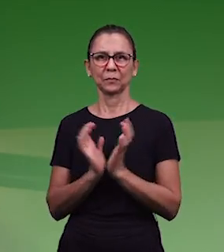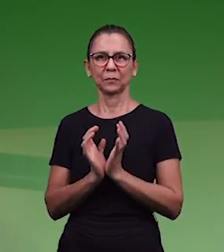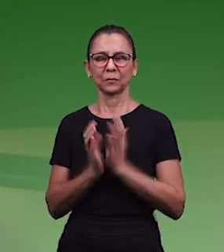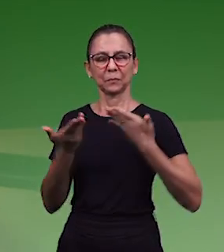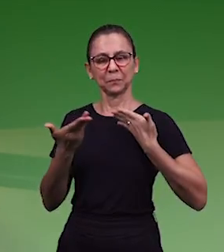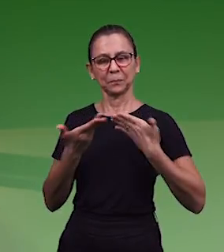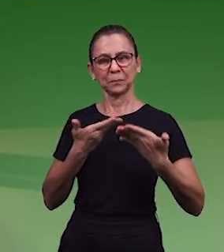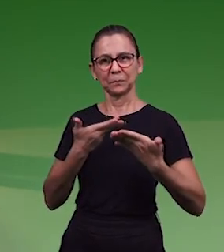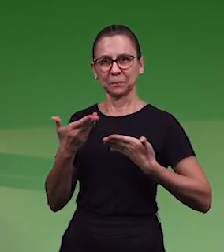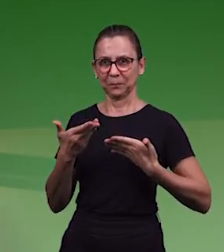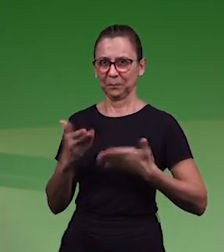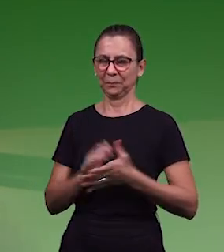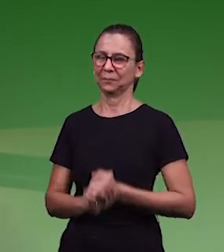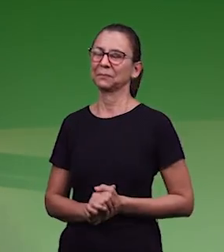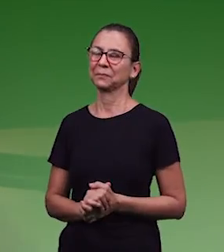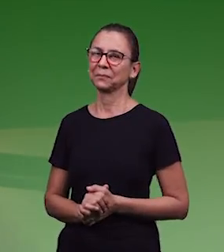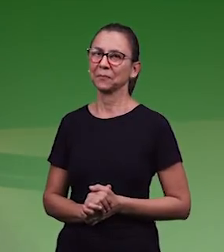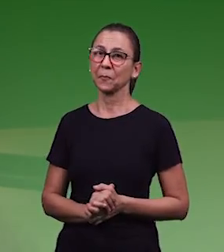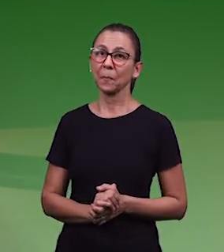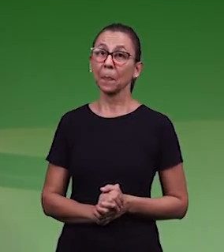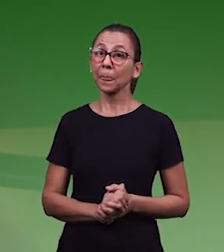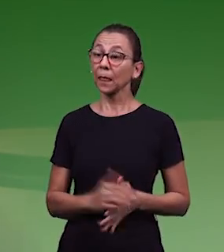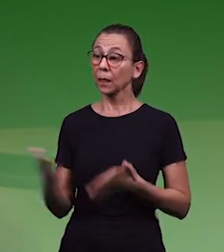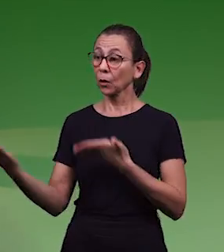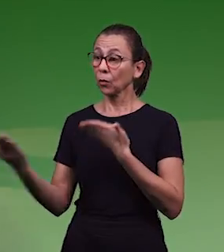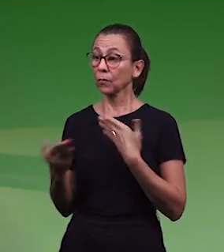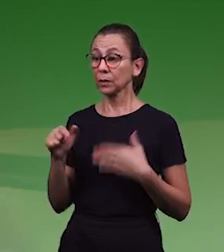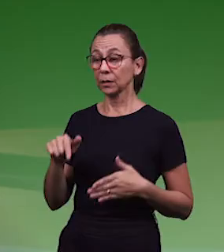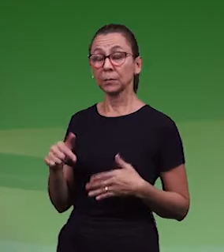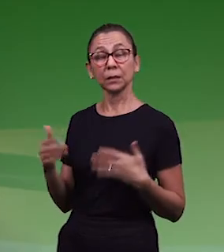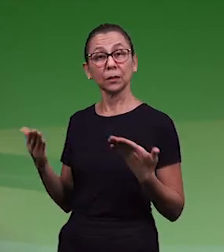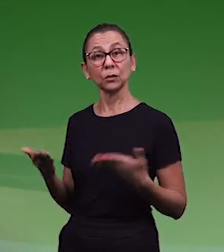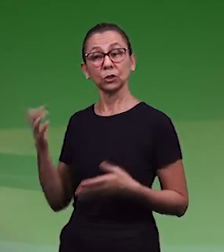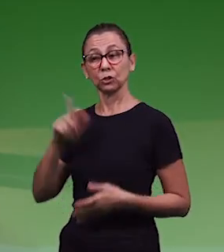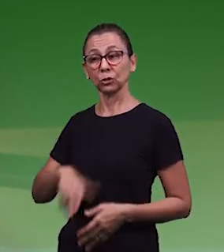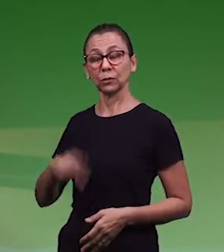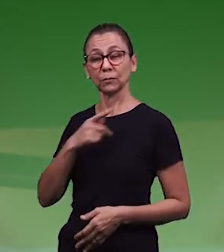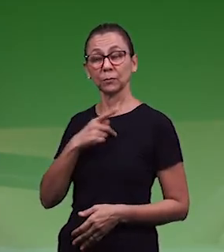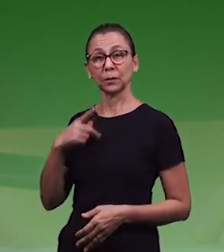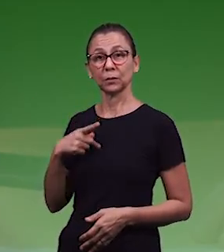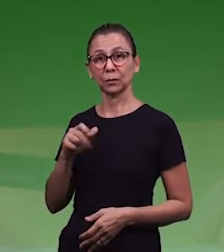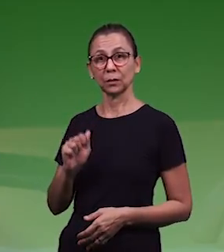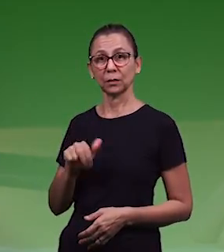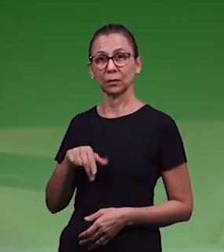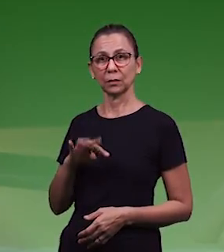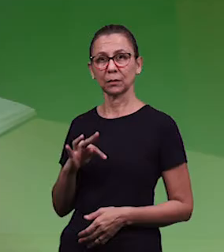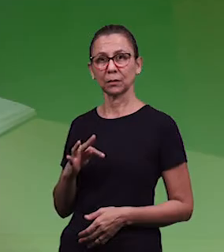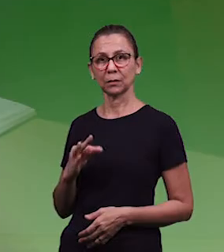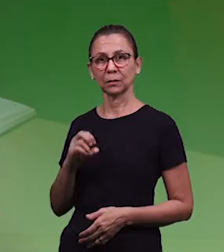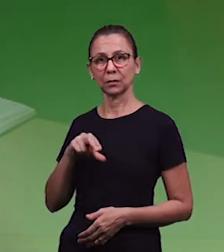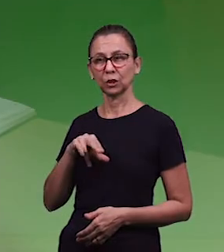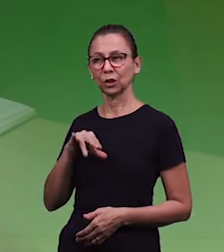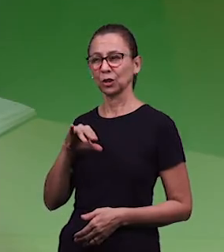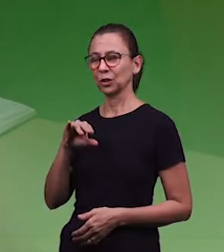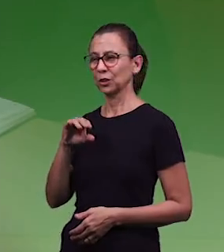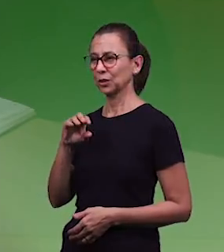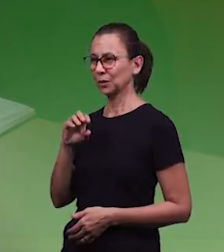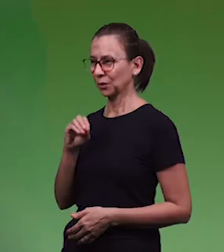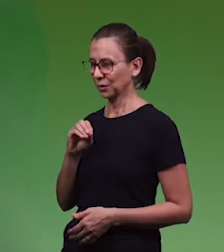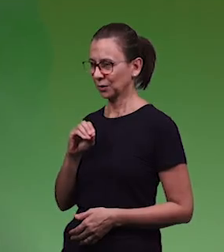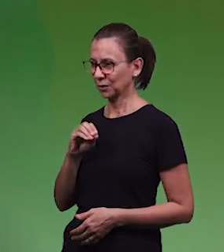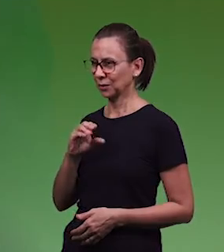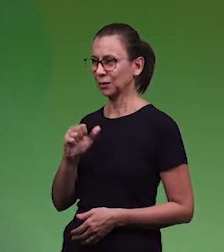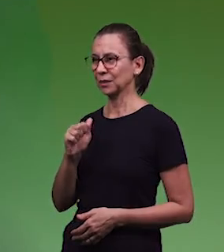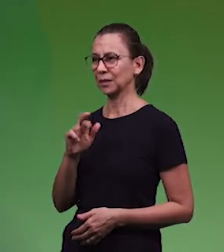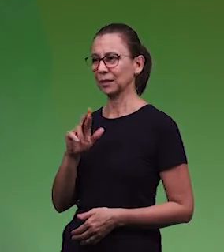para abordar esse tema, nós temos como nosso convidado aqui, mais uma vez, o pastor Antônio Carlos Oliveira. Paz do Senhor, seja bem-vindo, companheiro. A paz do Senhor,